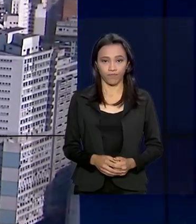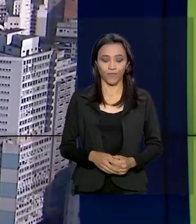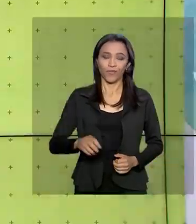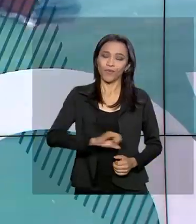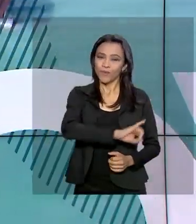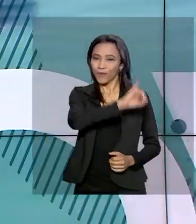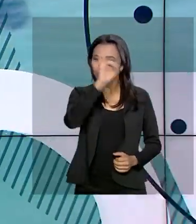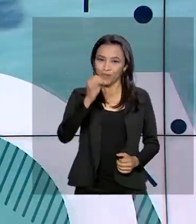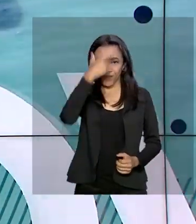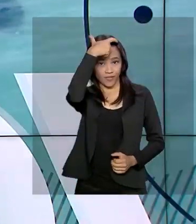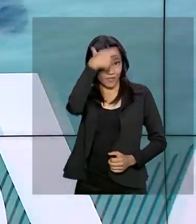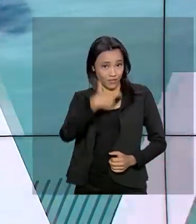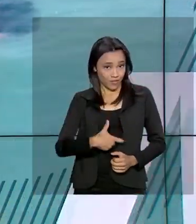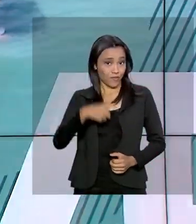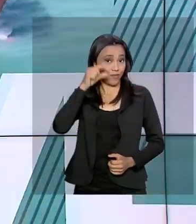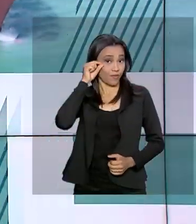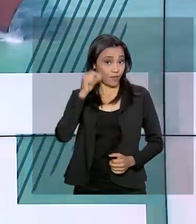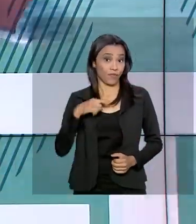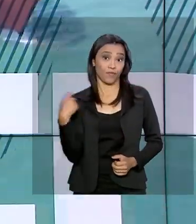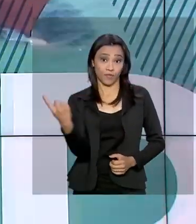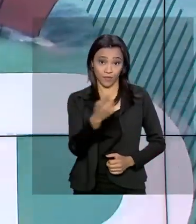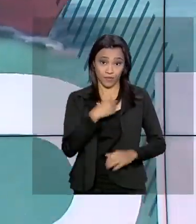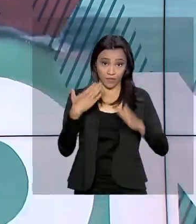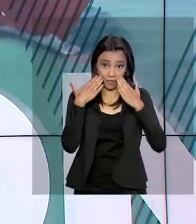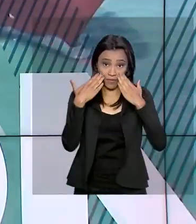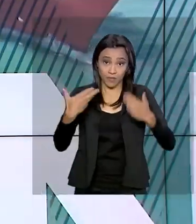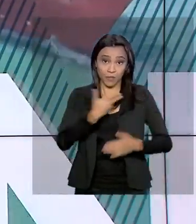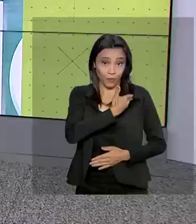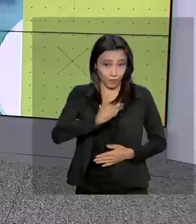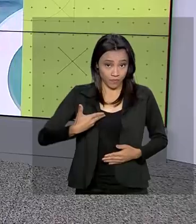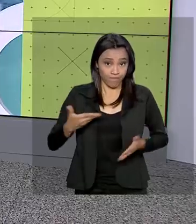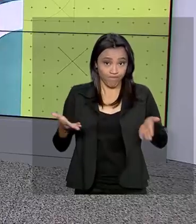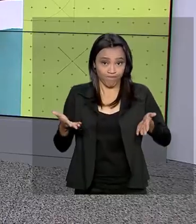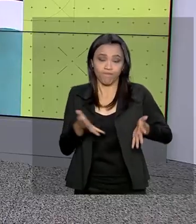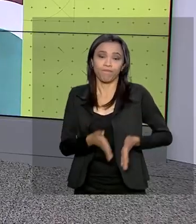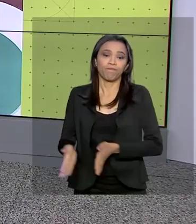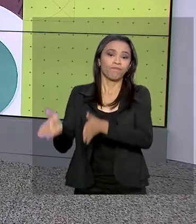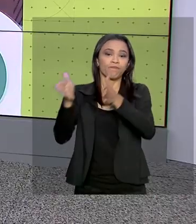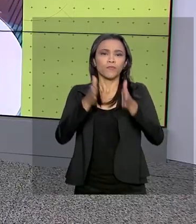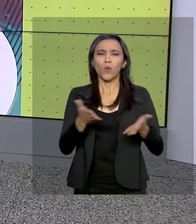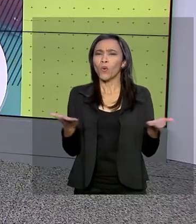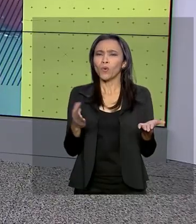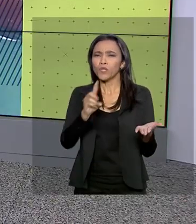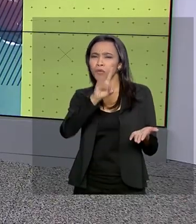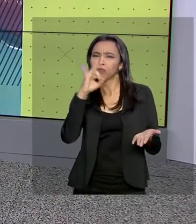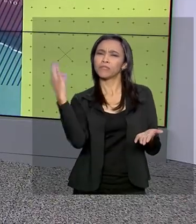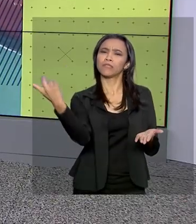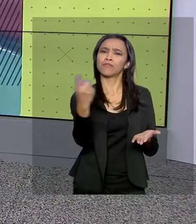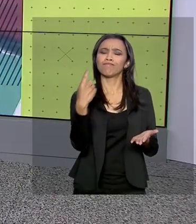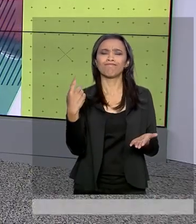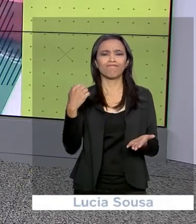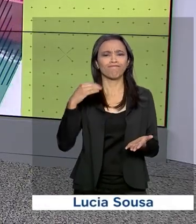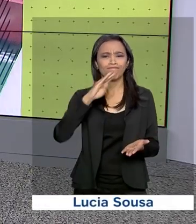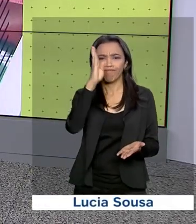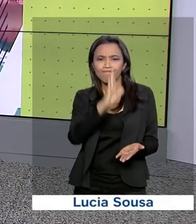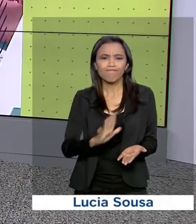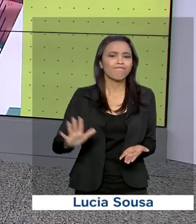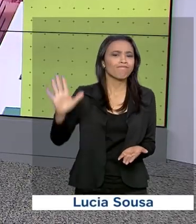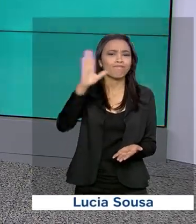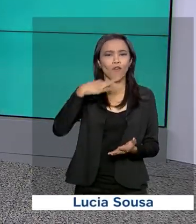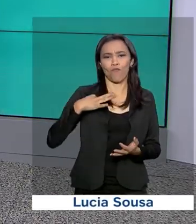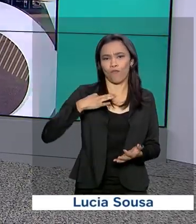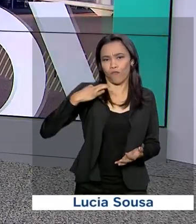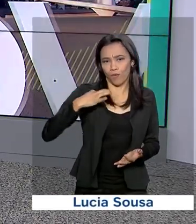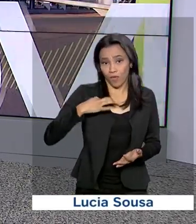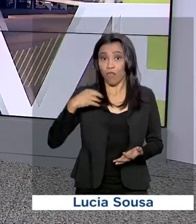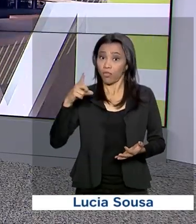Olá, eu sou o Roberto Camargo e estamos no ar com o Governo Agora. Hoje é dia nacional do voluntariado e uma cerimônia no